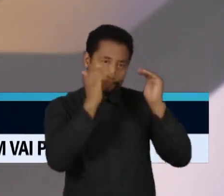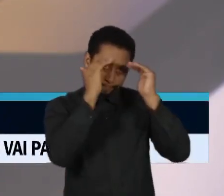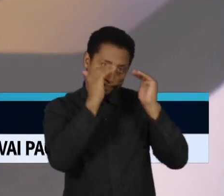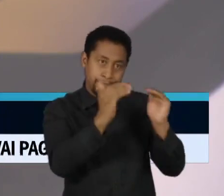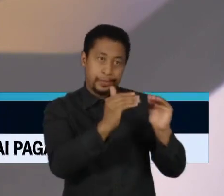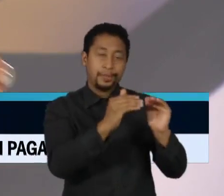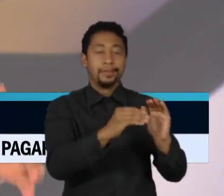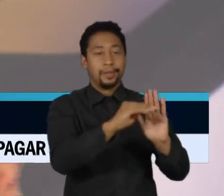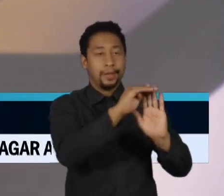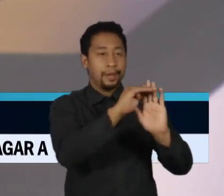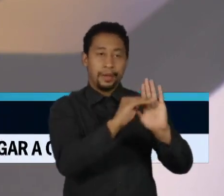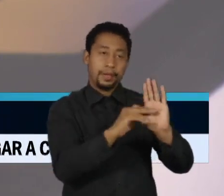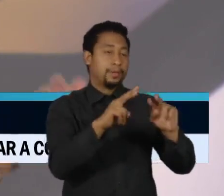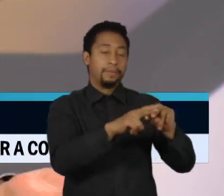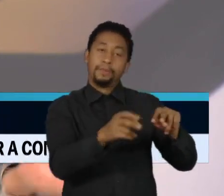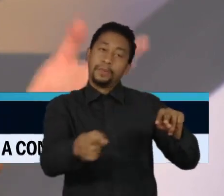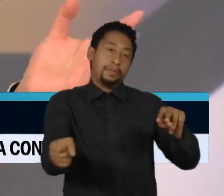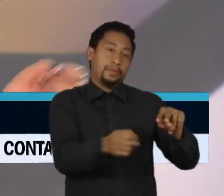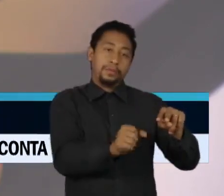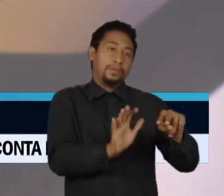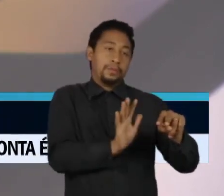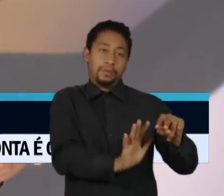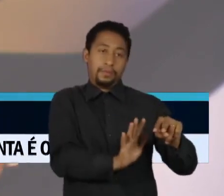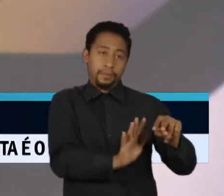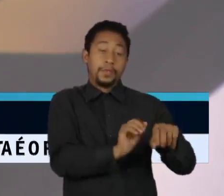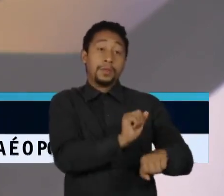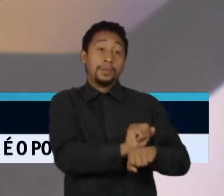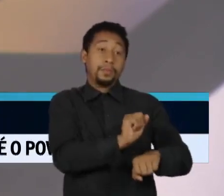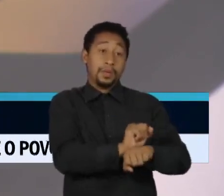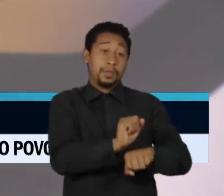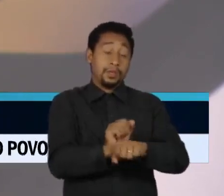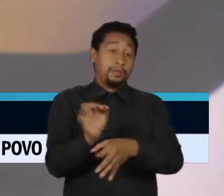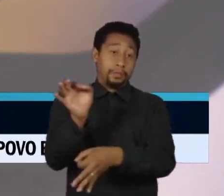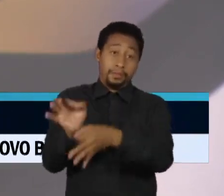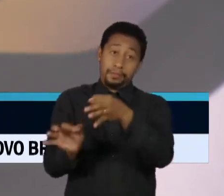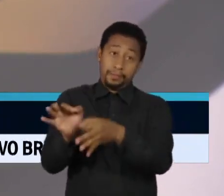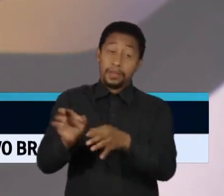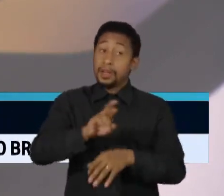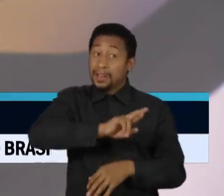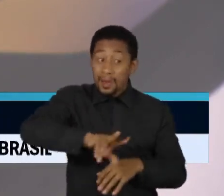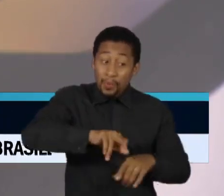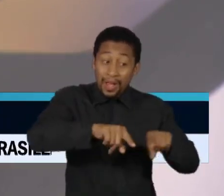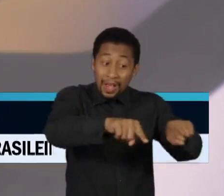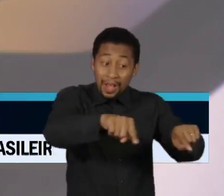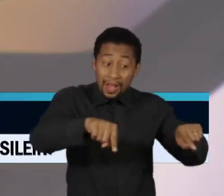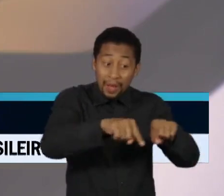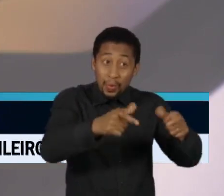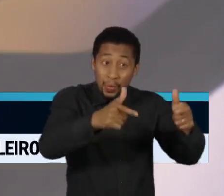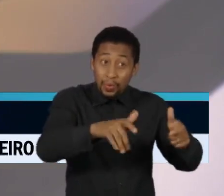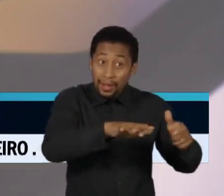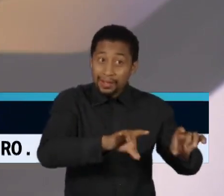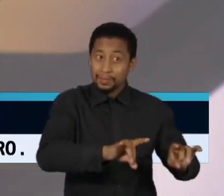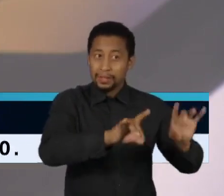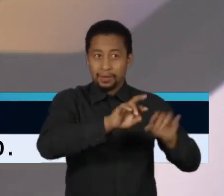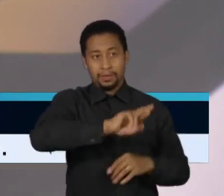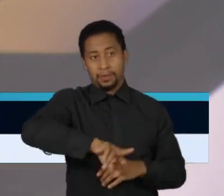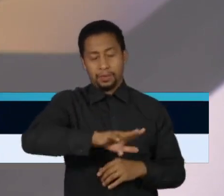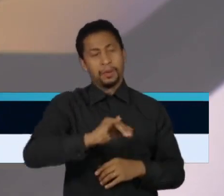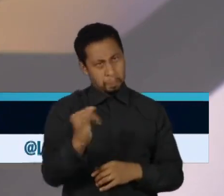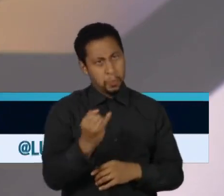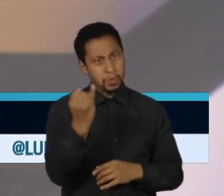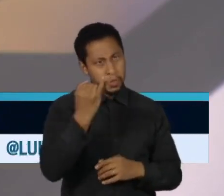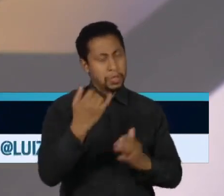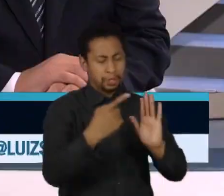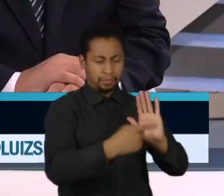provisória em cela, que não é a cela especial. Então, é importante esse avanço, é importante sim. Há